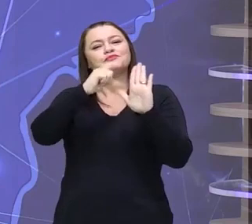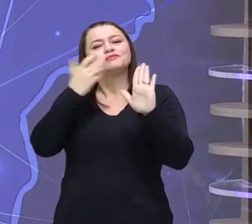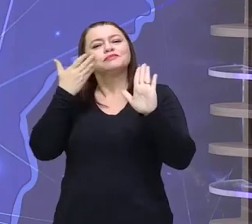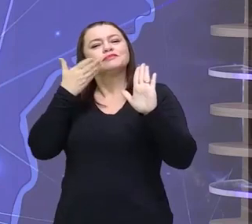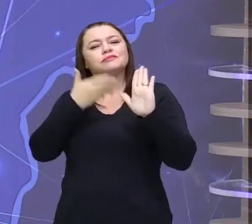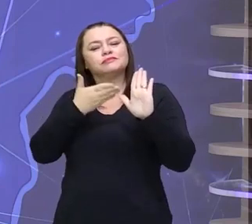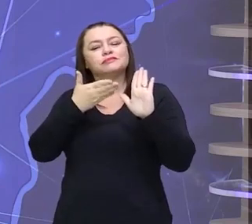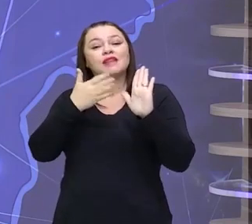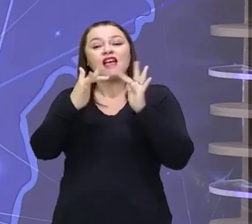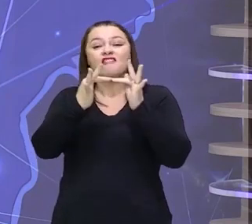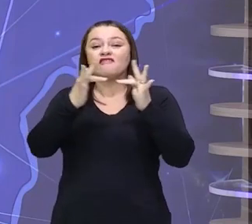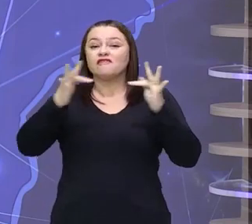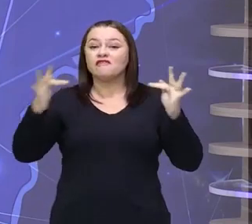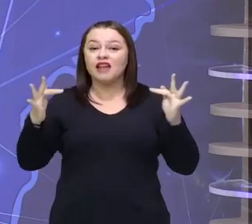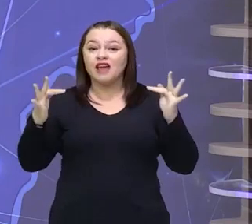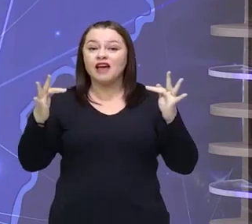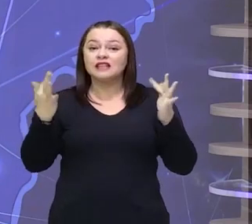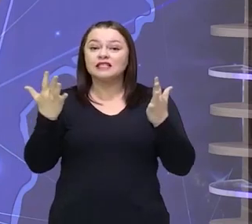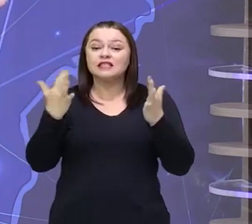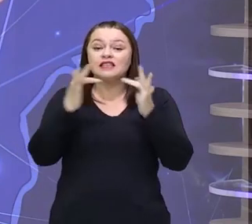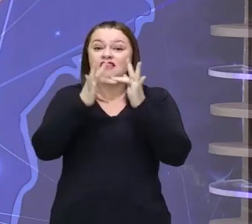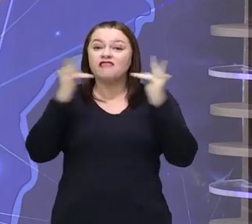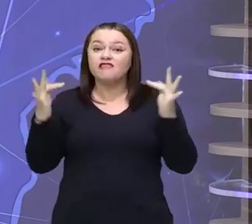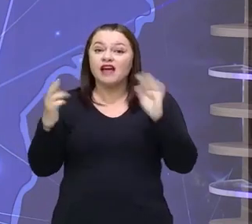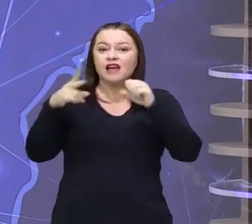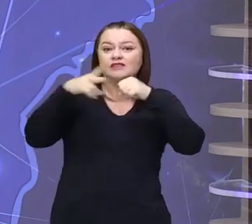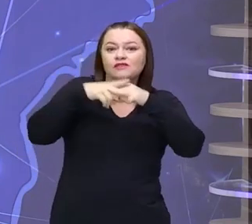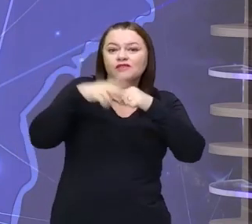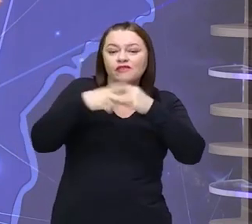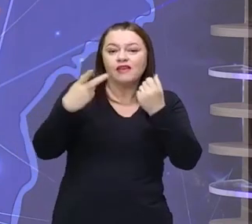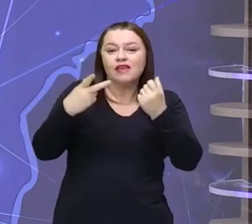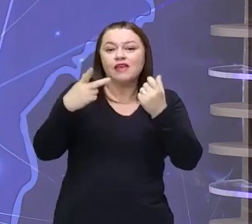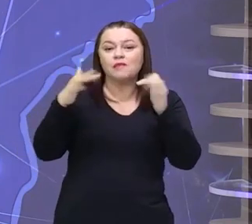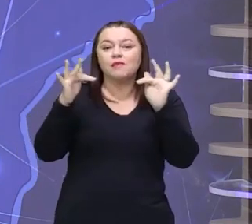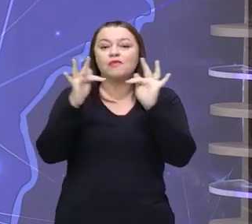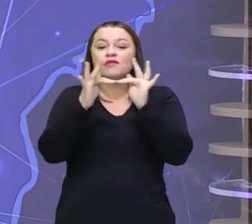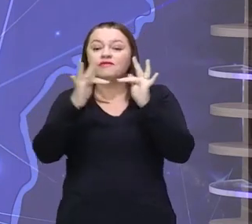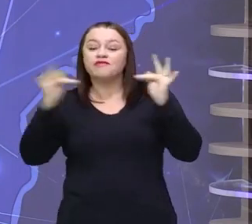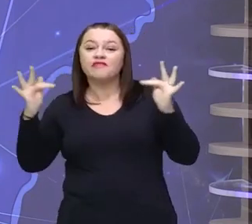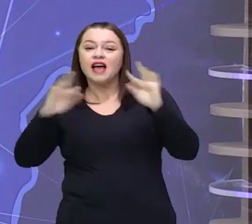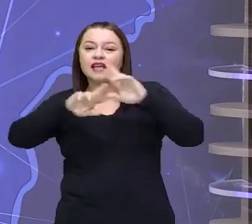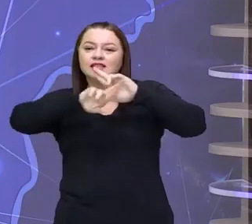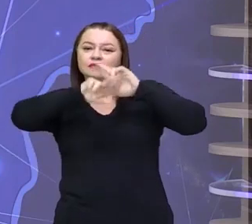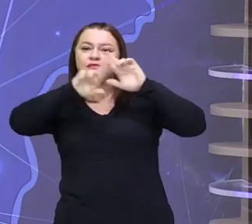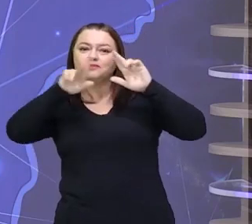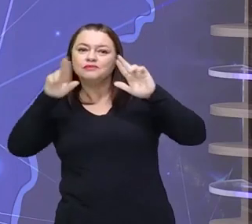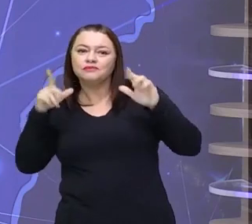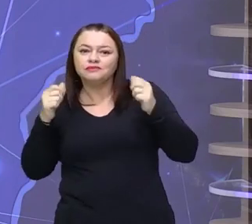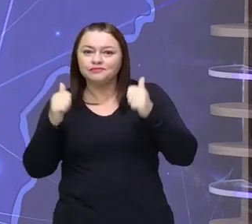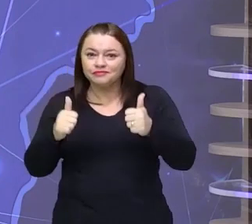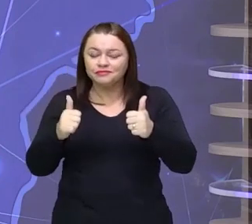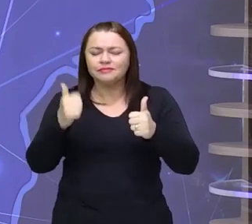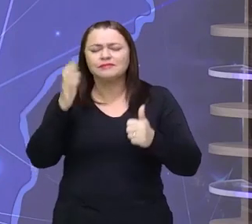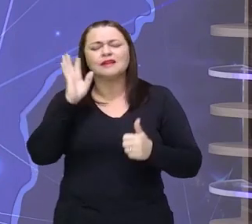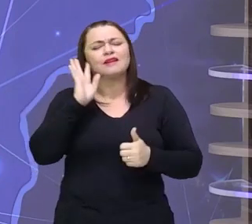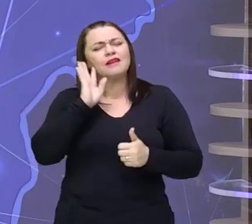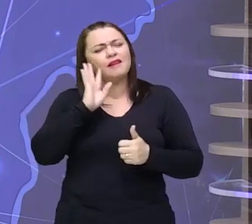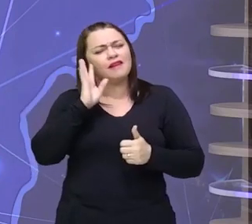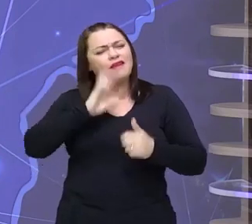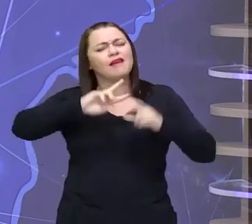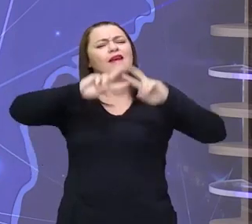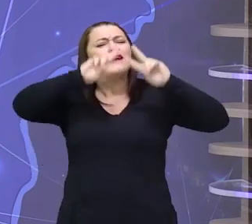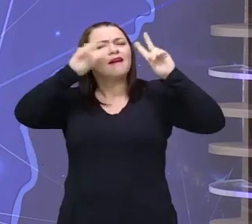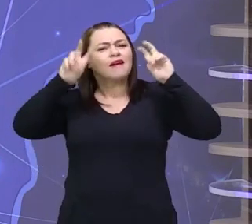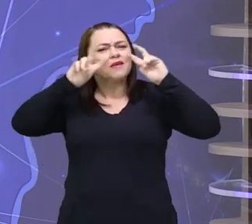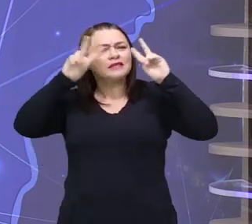Parágrafo, frase, oração e período. Olha que maravilha esse assunto, não é, crianças? Esse assunto